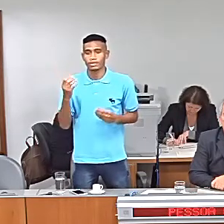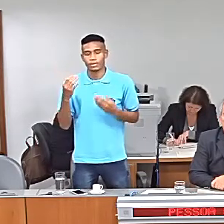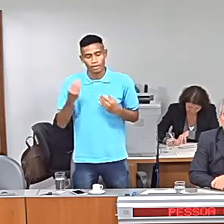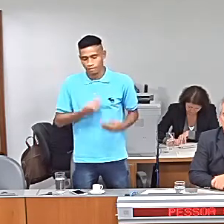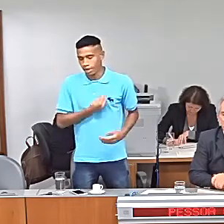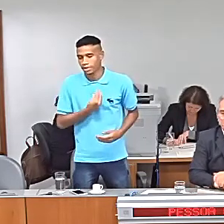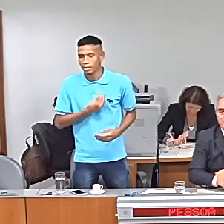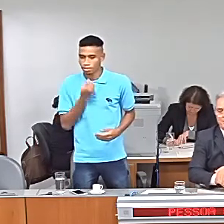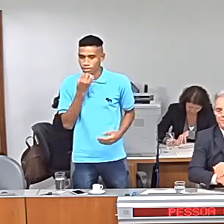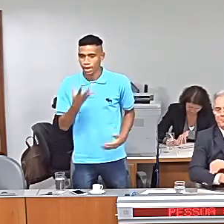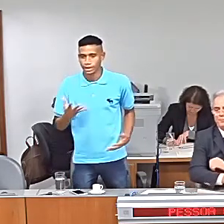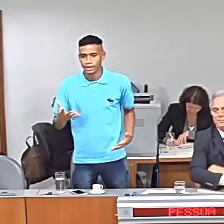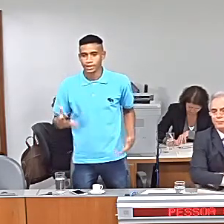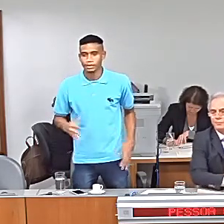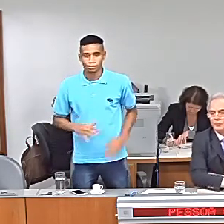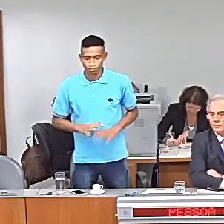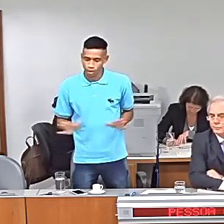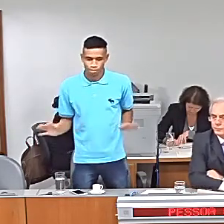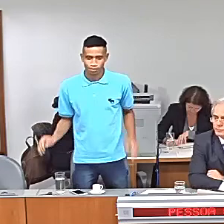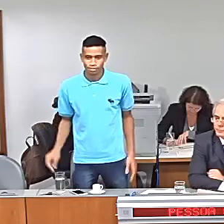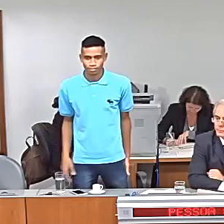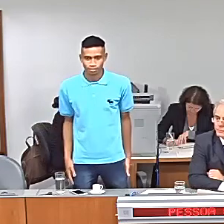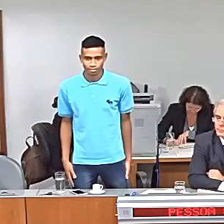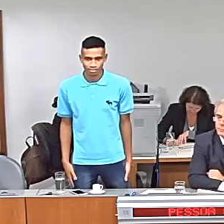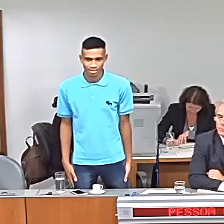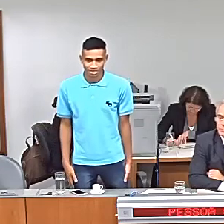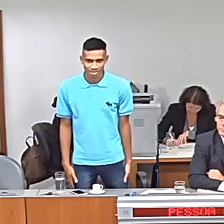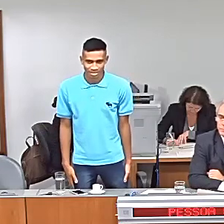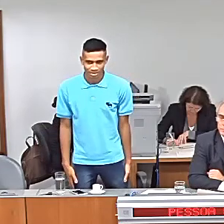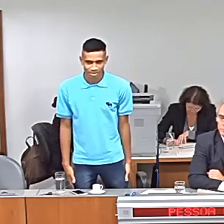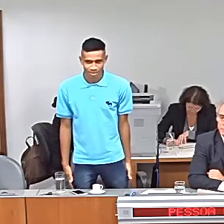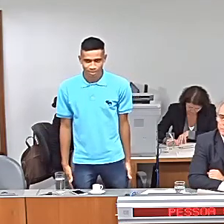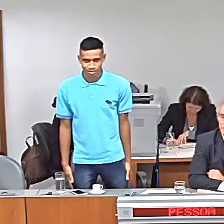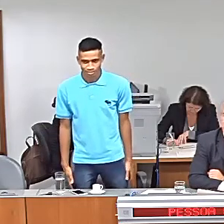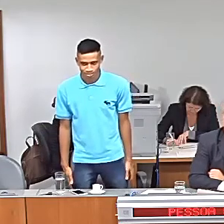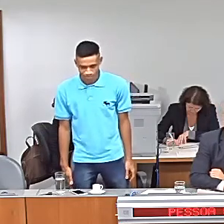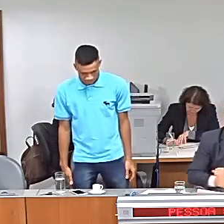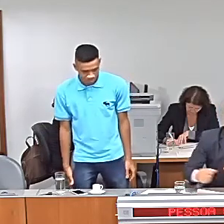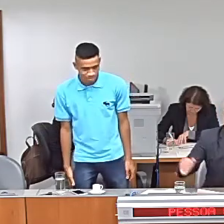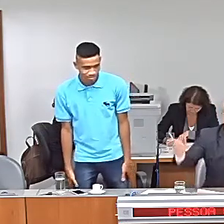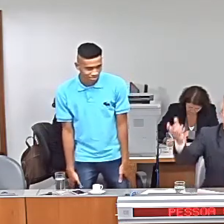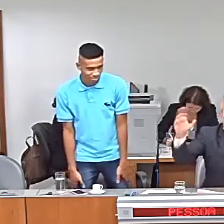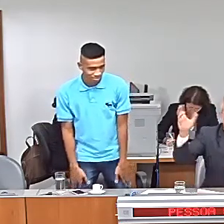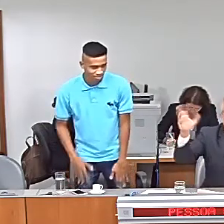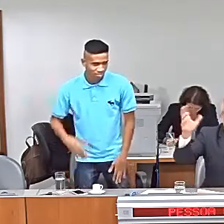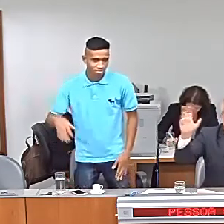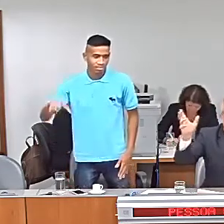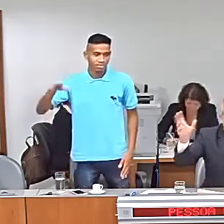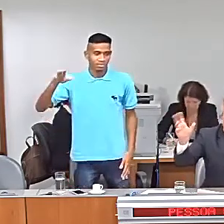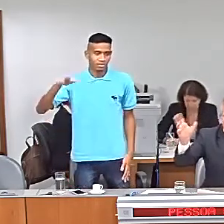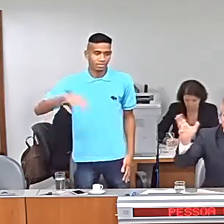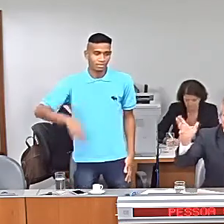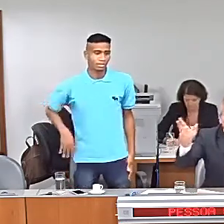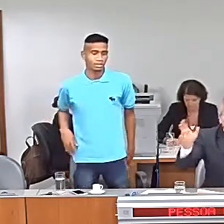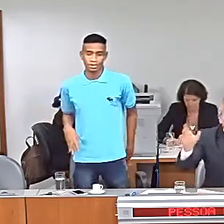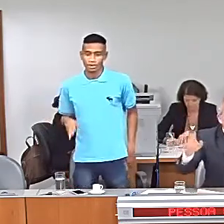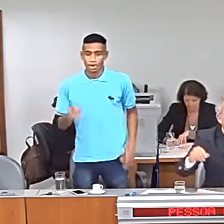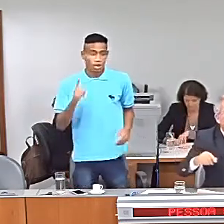percepção, né, das necessidades da PASITA. Então, é só isso que eu gostaria. Muito bem, uma salva de palmas.